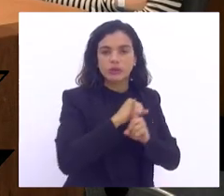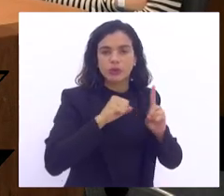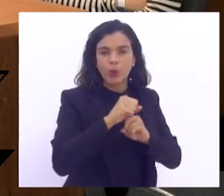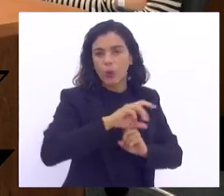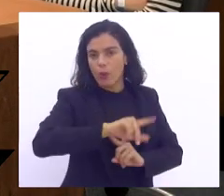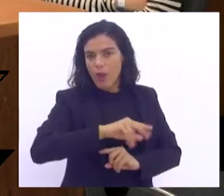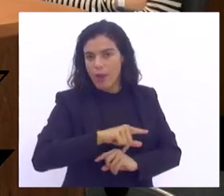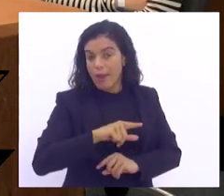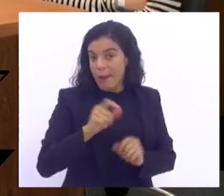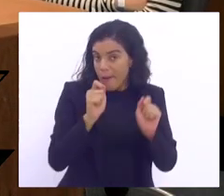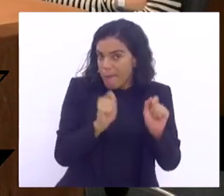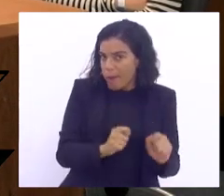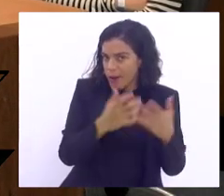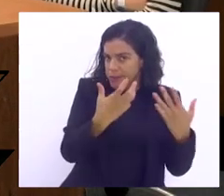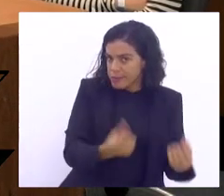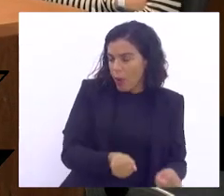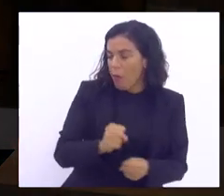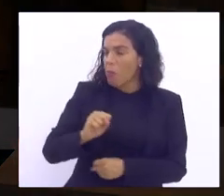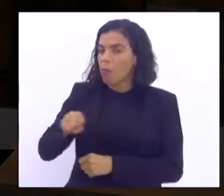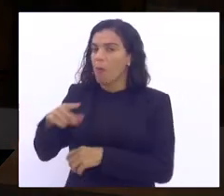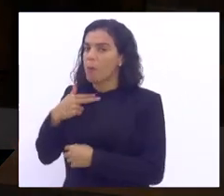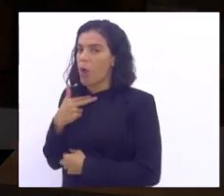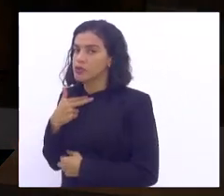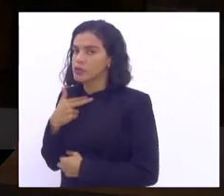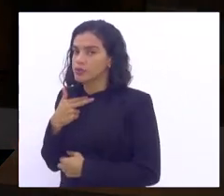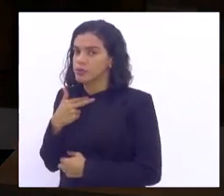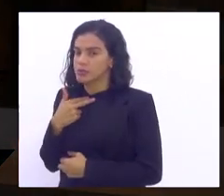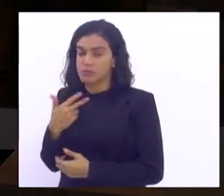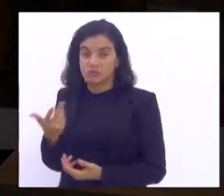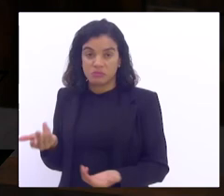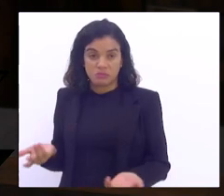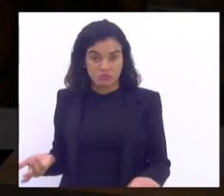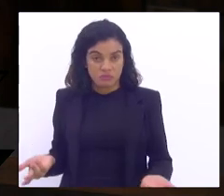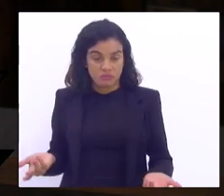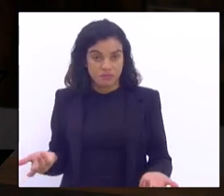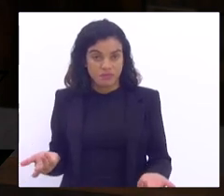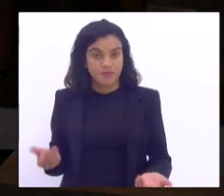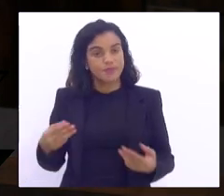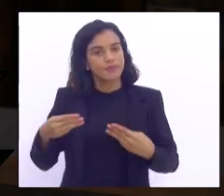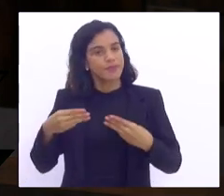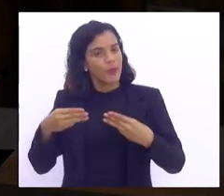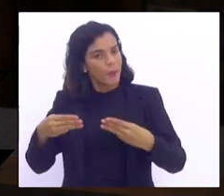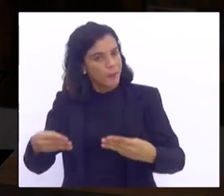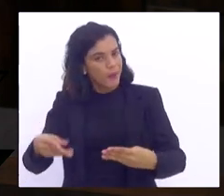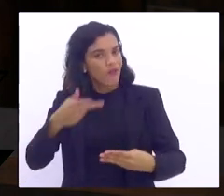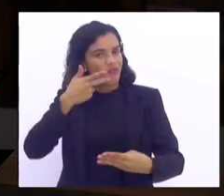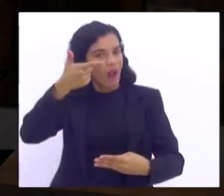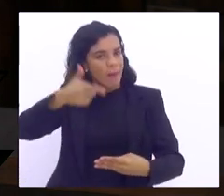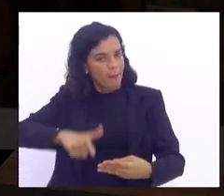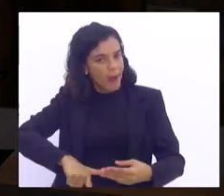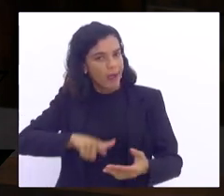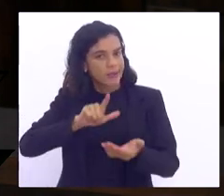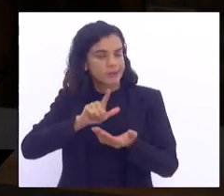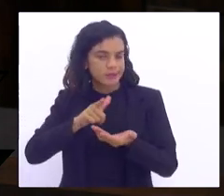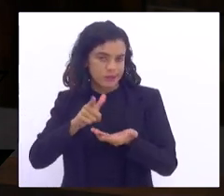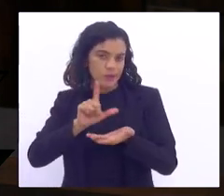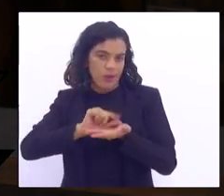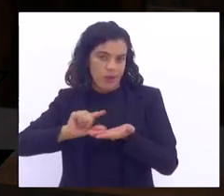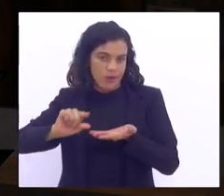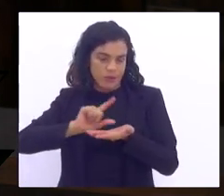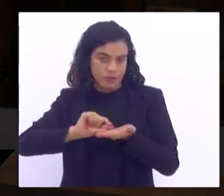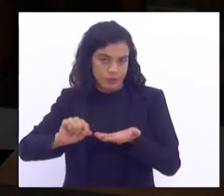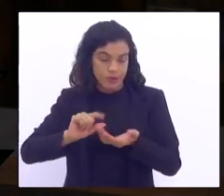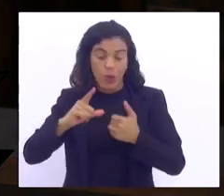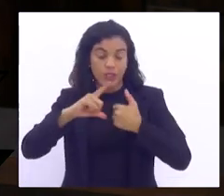o que pode ser aceito no debate público e o que não pode. E aí o ministro ainda vai dizer no artigo dele, né, que se